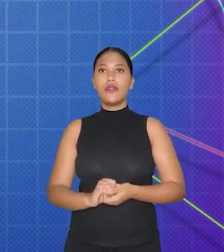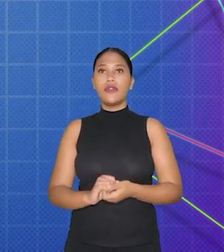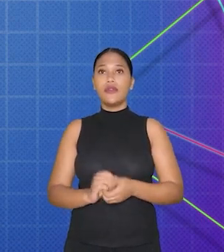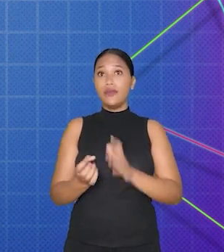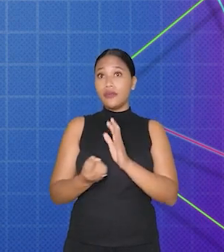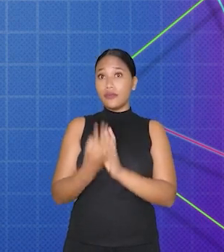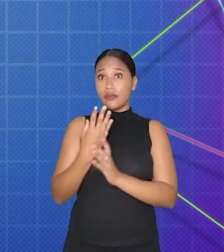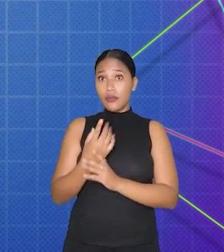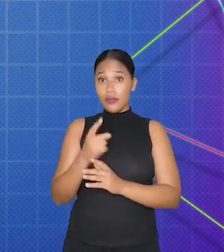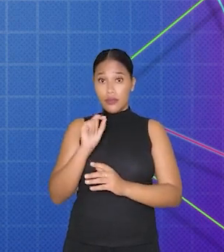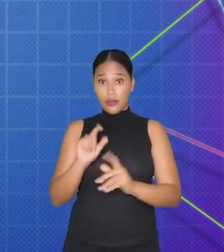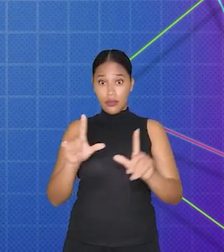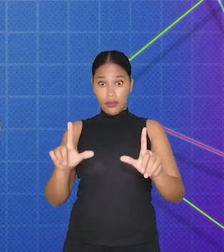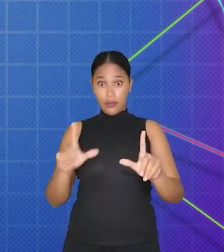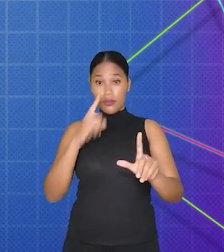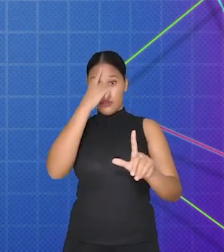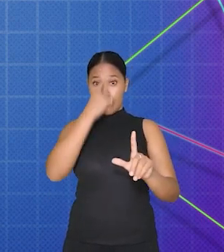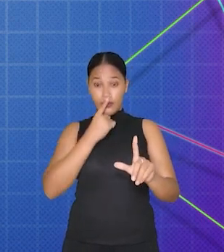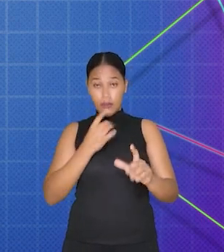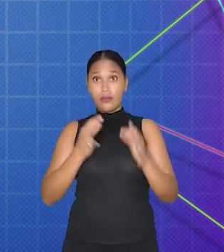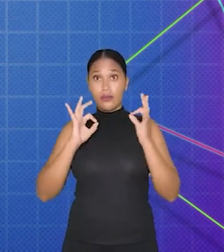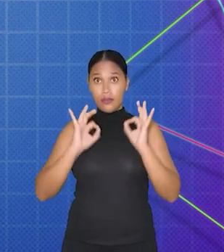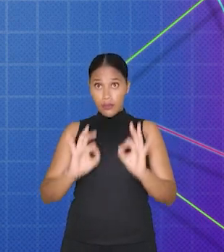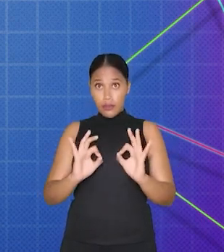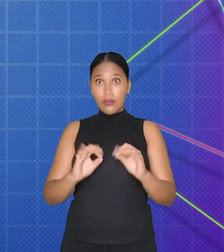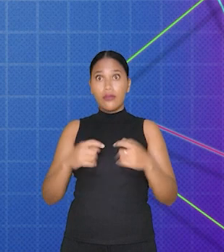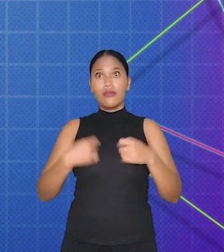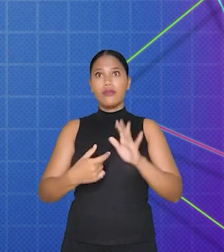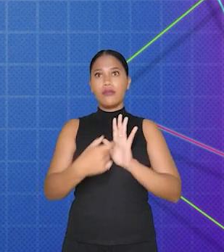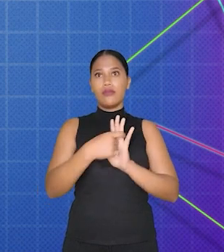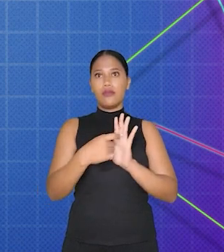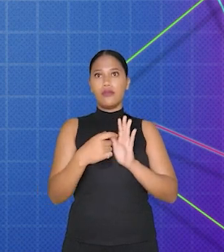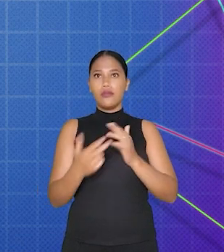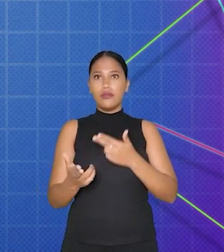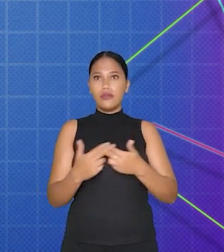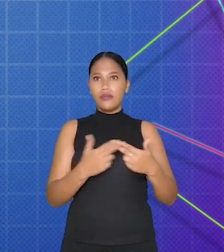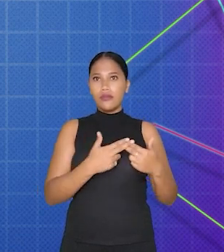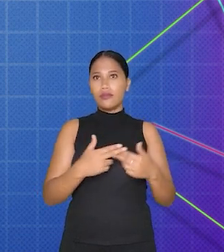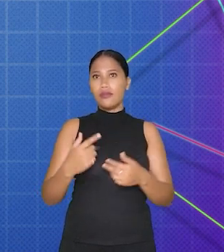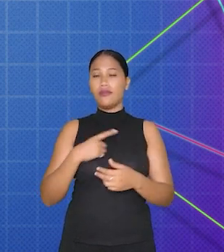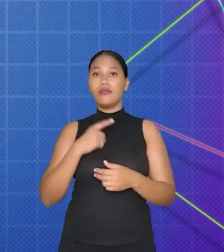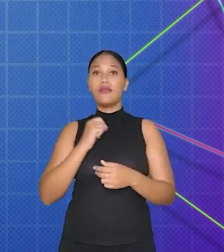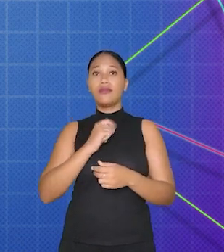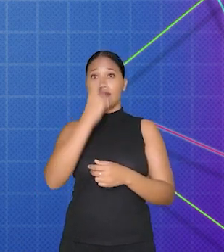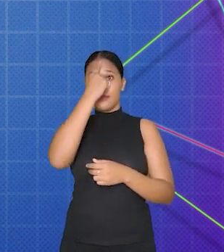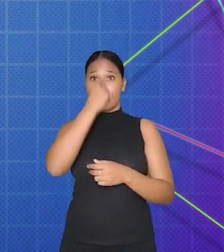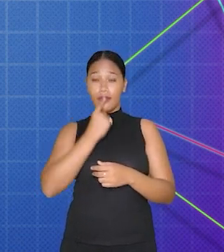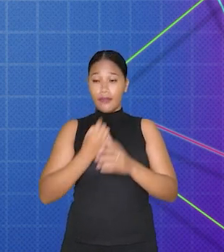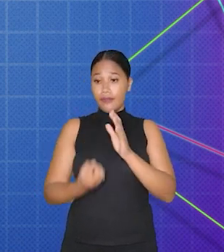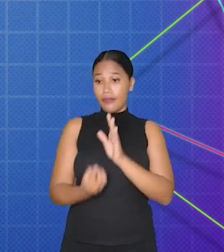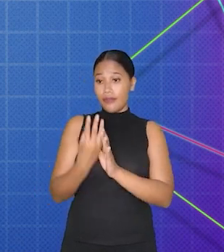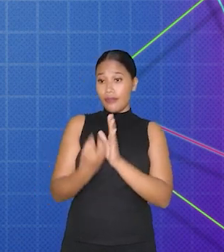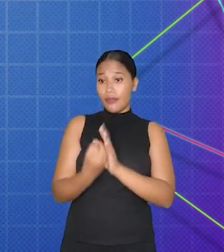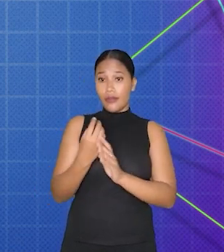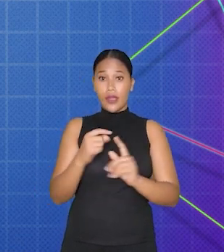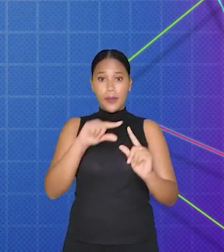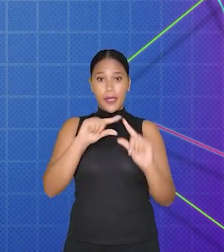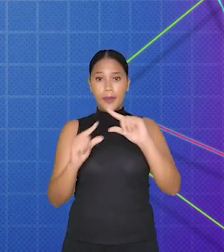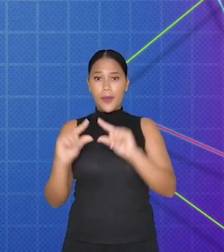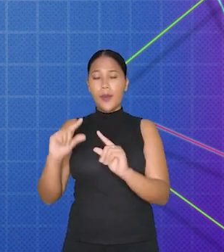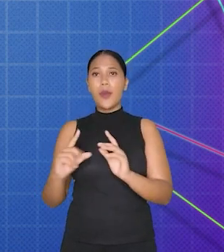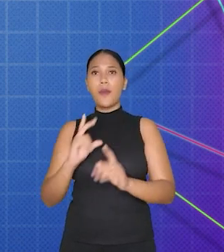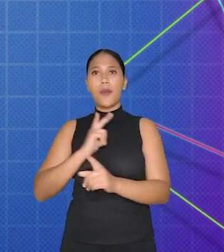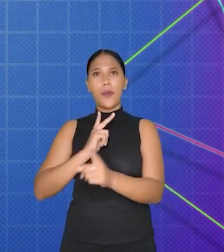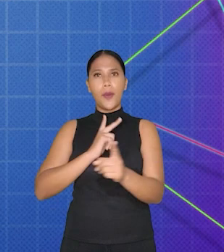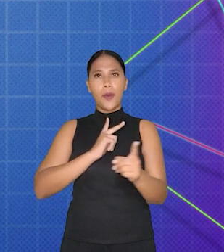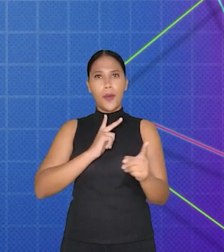reduzido. Para criar uma imagem em pixel art, é necessário utilizar um software de edição de imagens que permite a criação e edição de